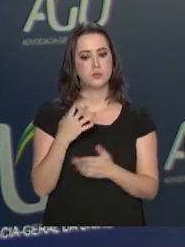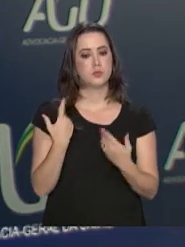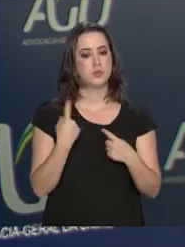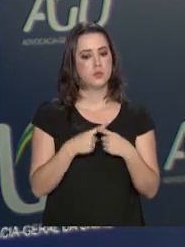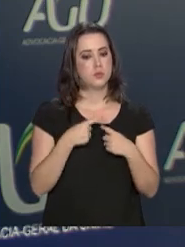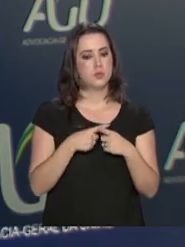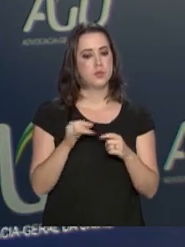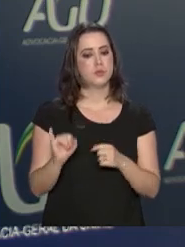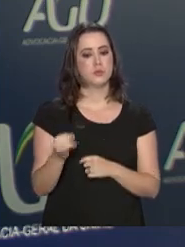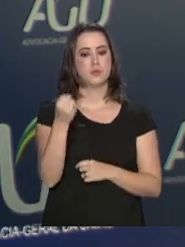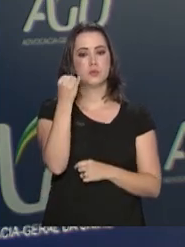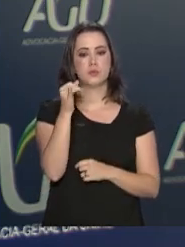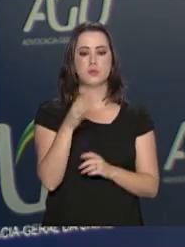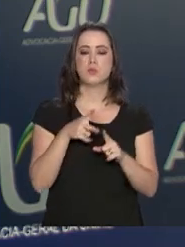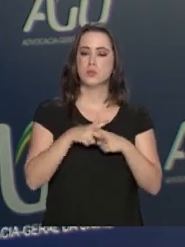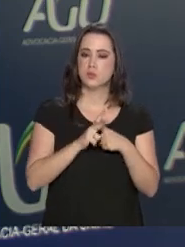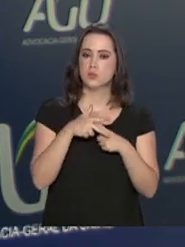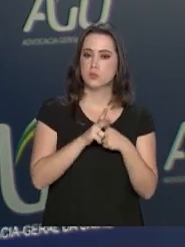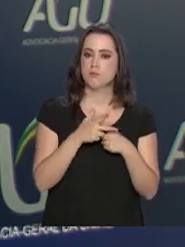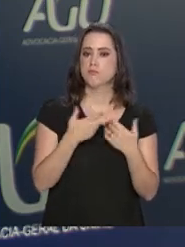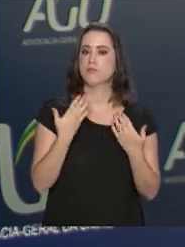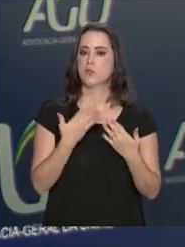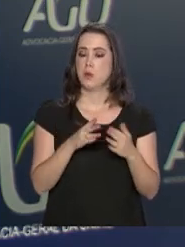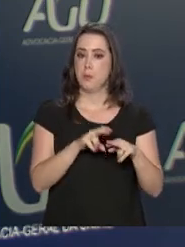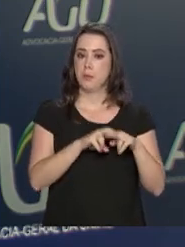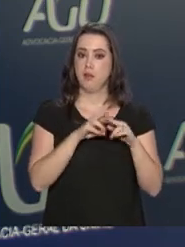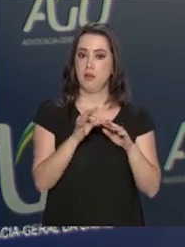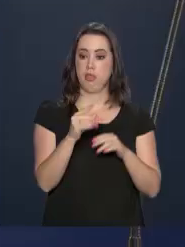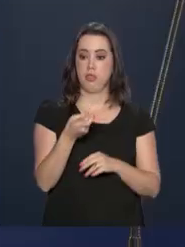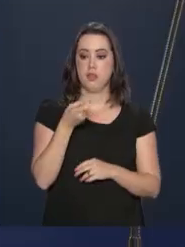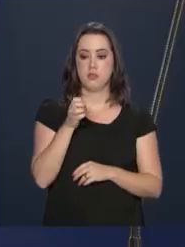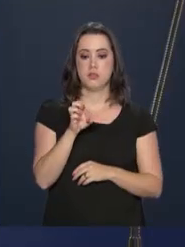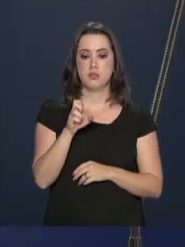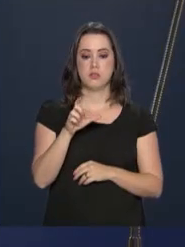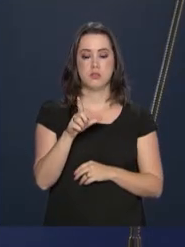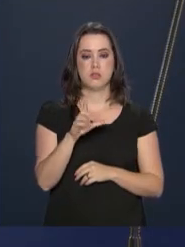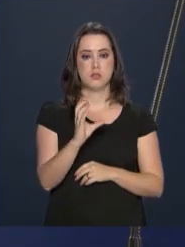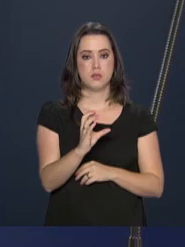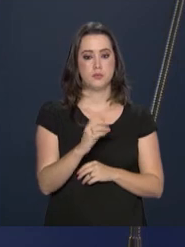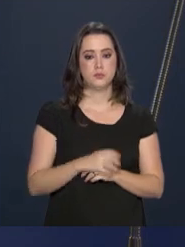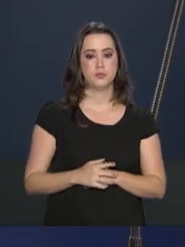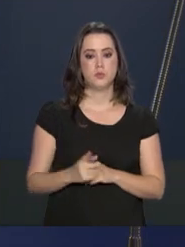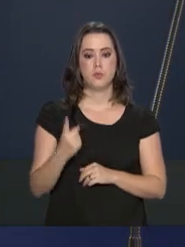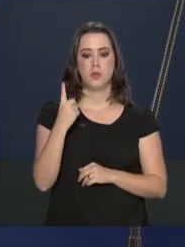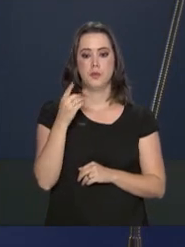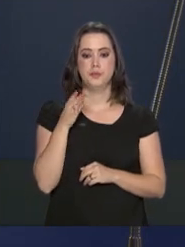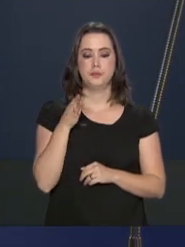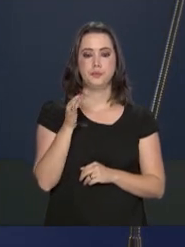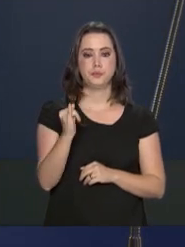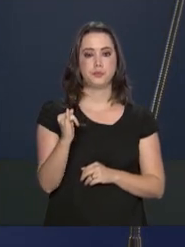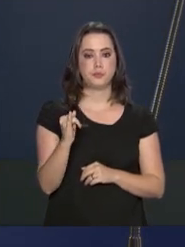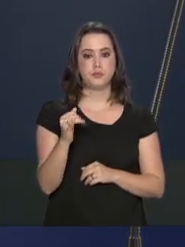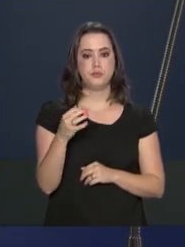R$ 3,6 bilhões, com juros e correção monetária pela taxa Selic. Desse, portanto,